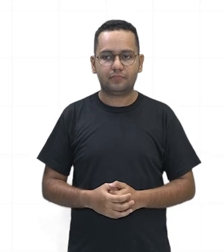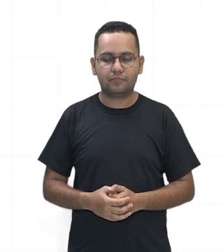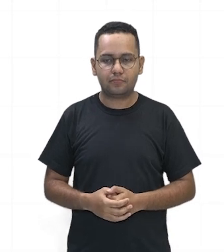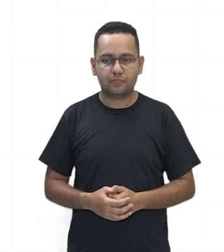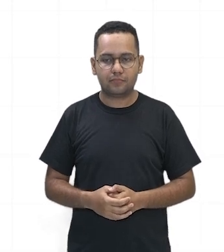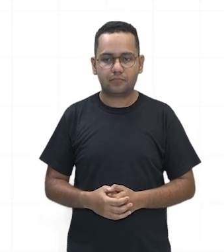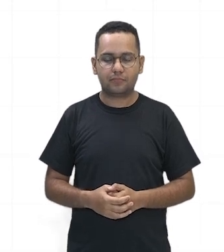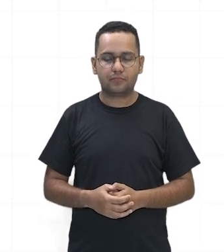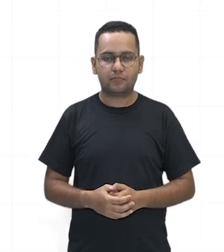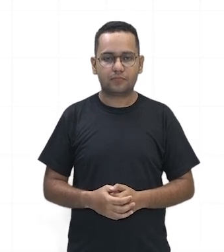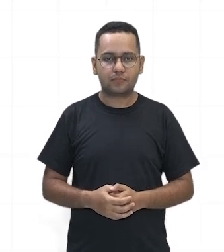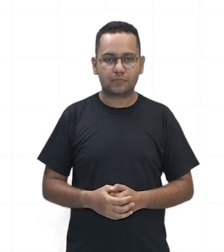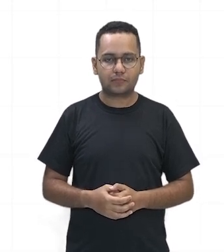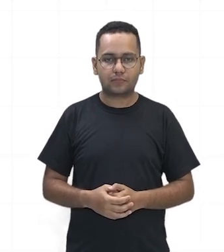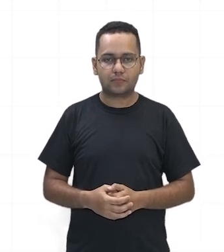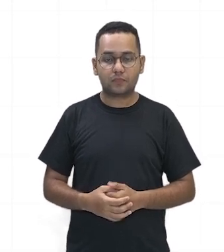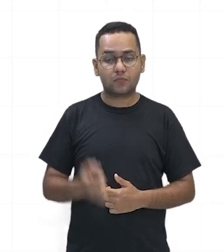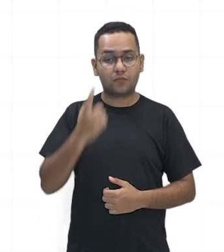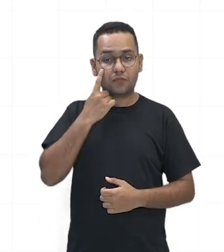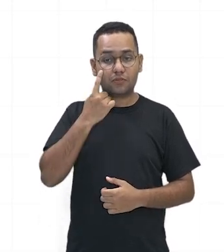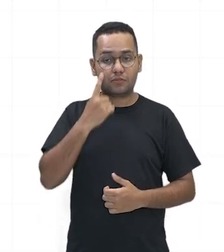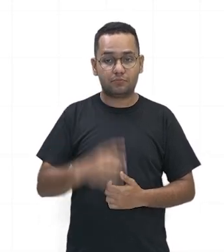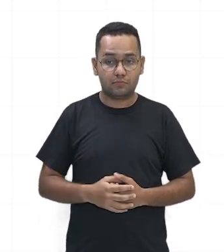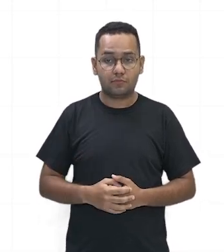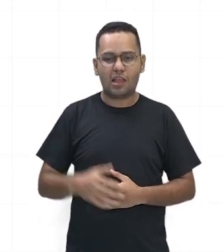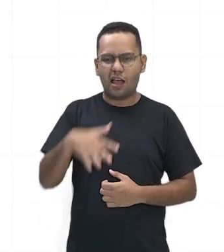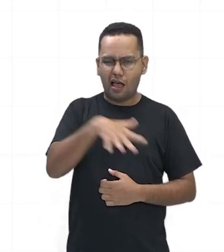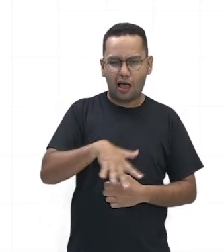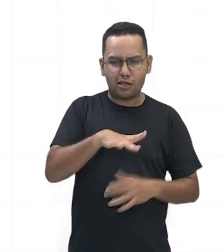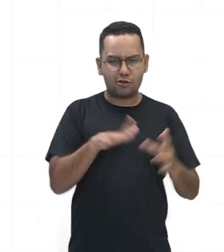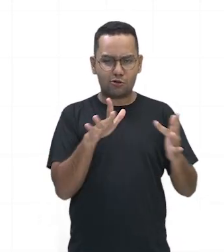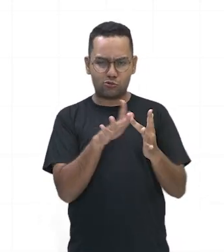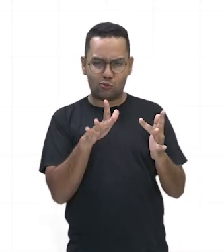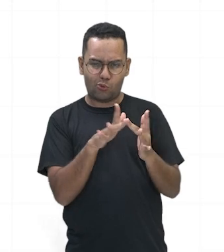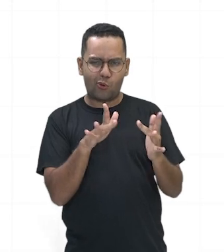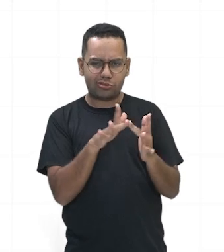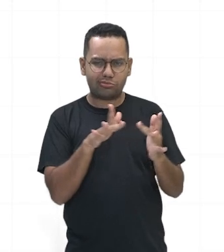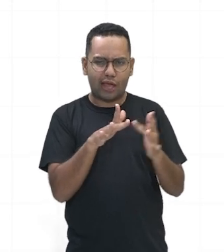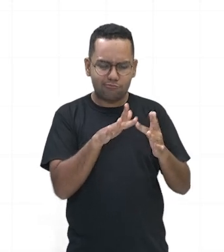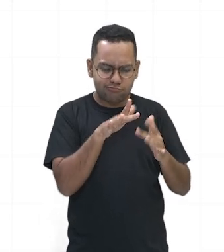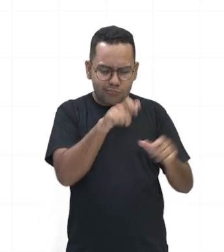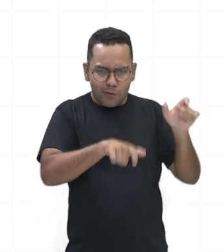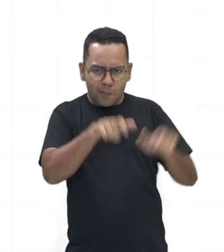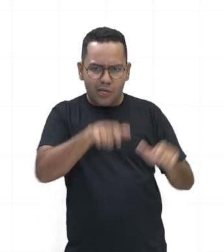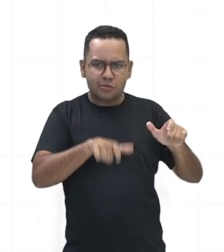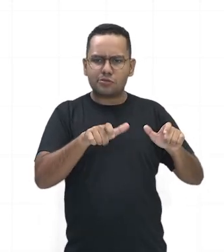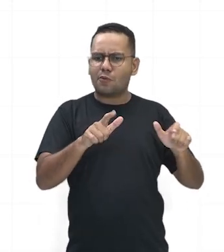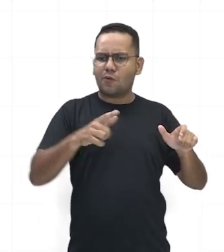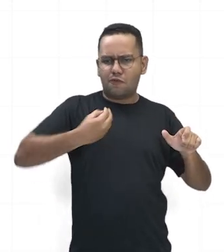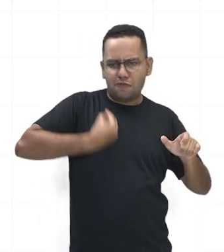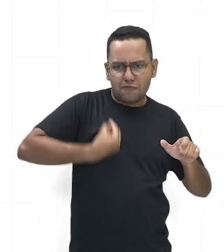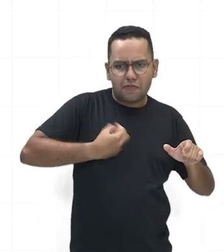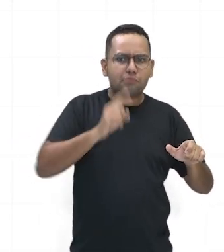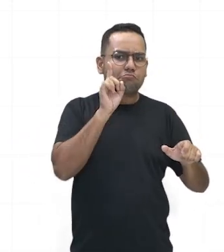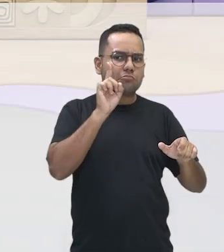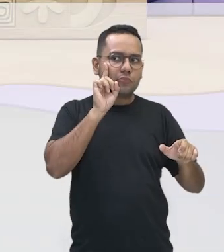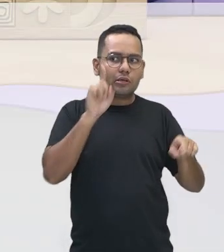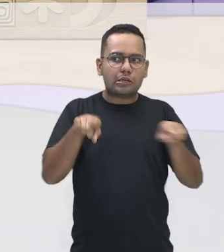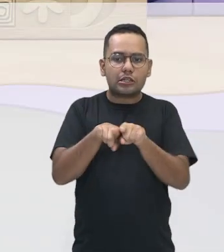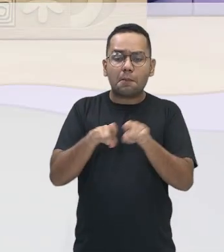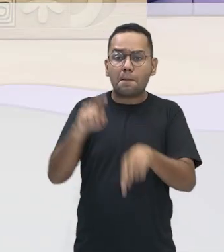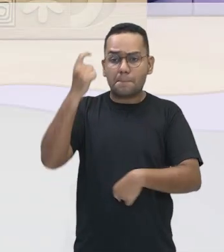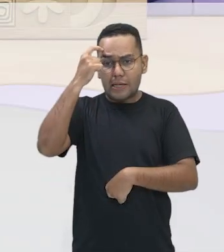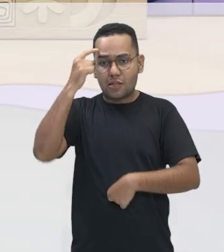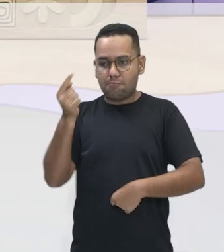aqui a dimensão do que é imanência, do que é transcendência, mas como é que a nossa imanência ela está